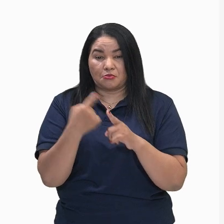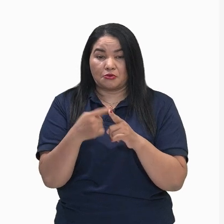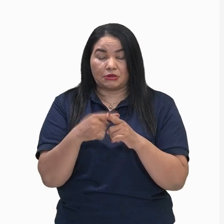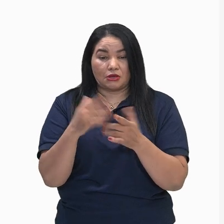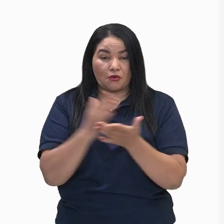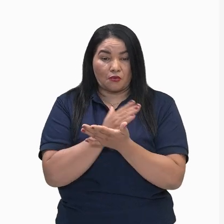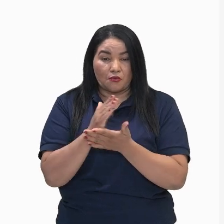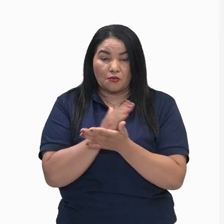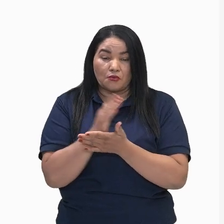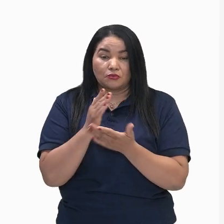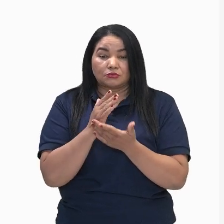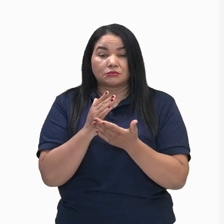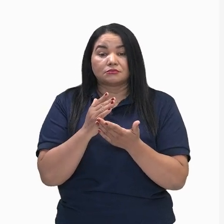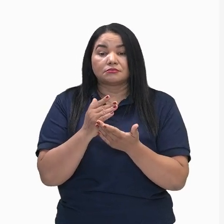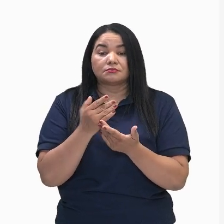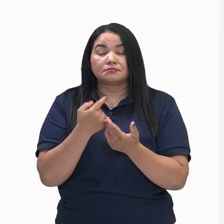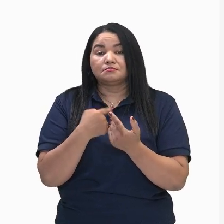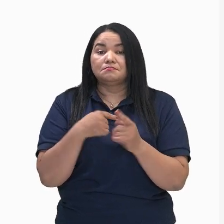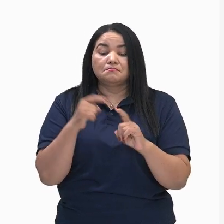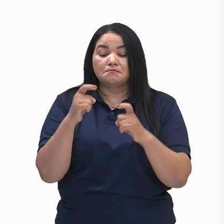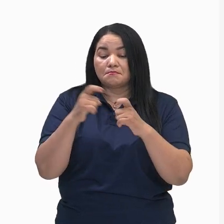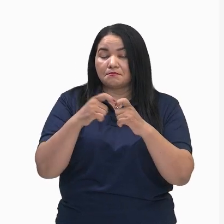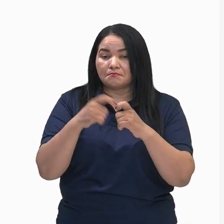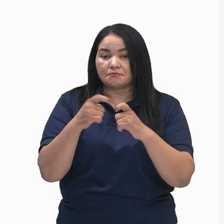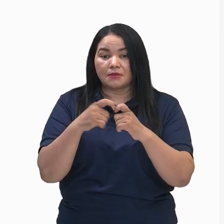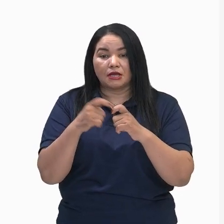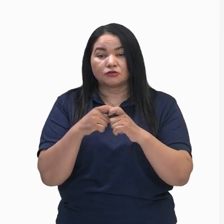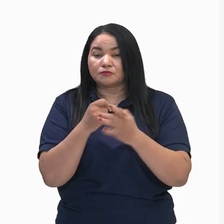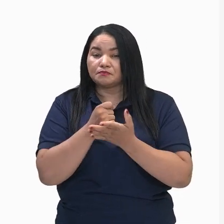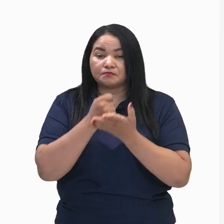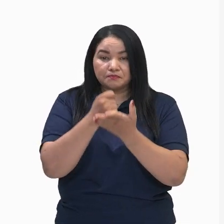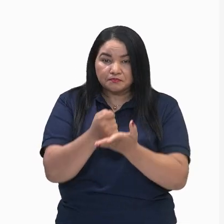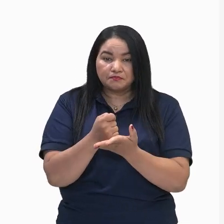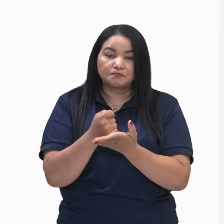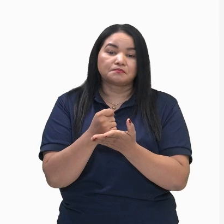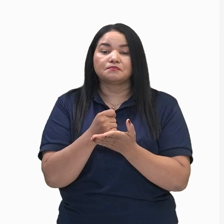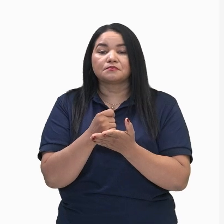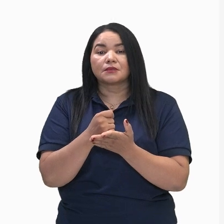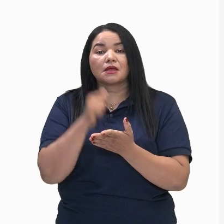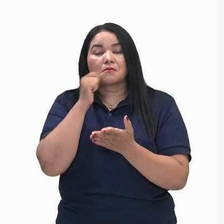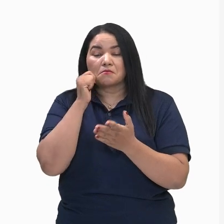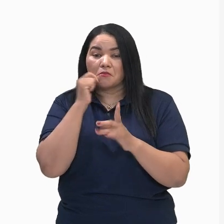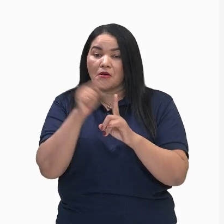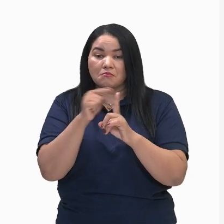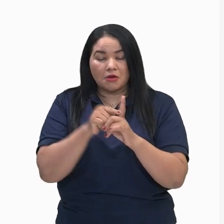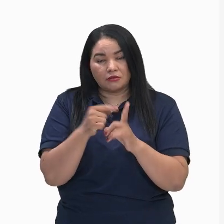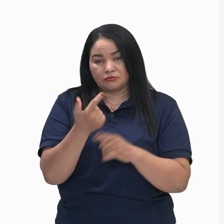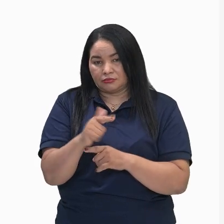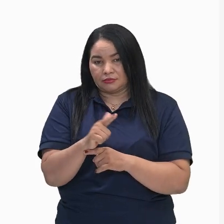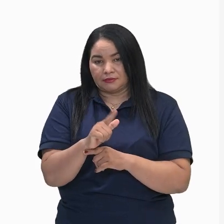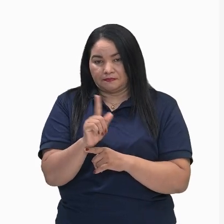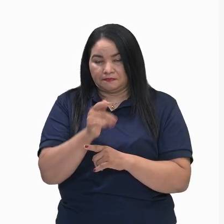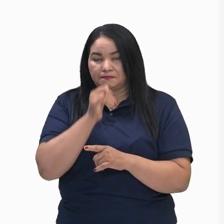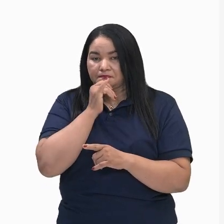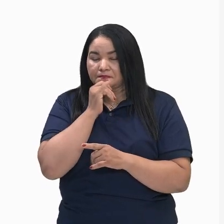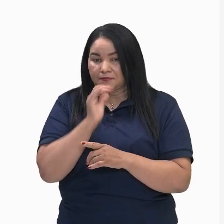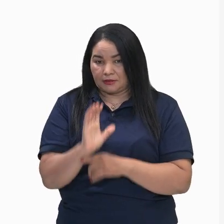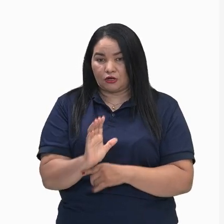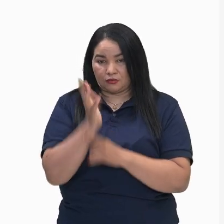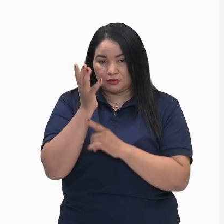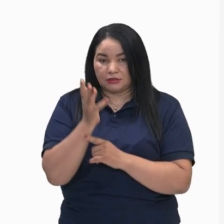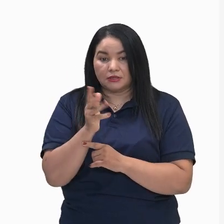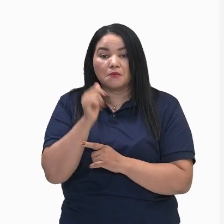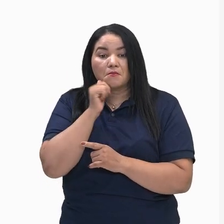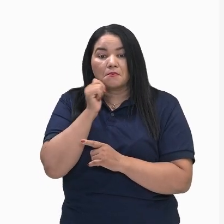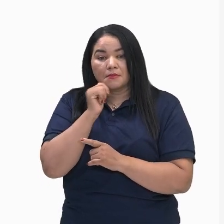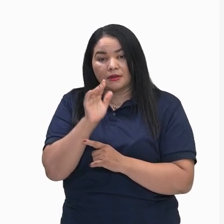de imperícia ou negligência médicas. O que aconteceu com a brasileira Adeli